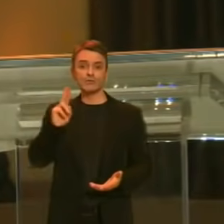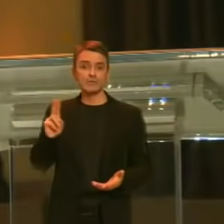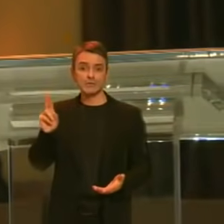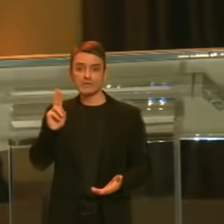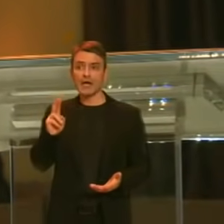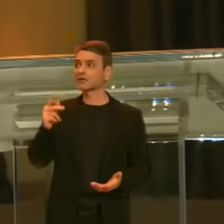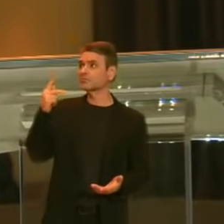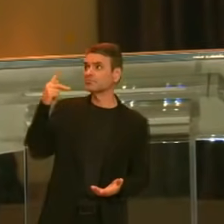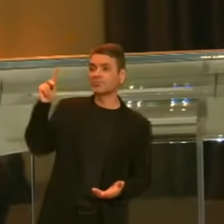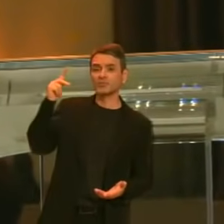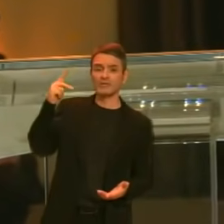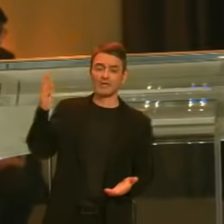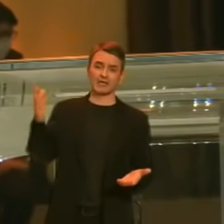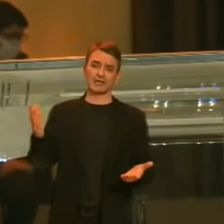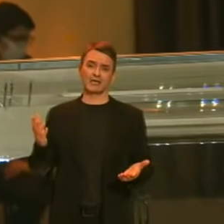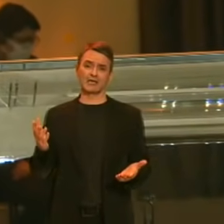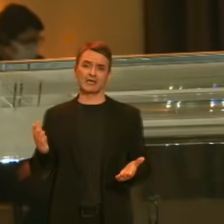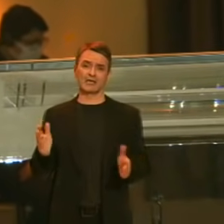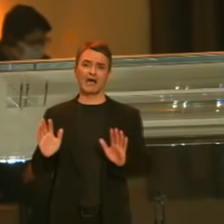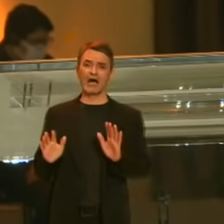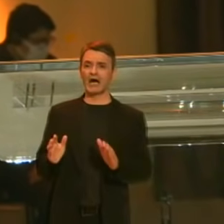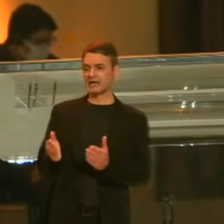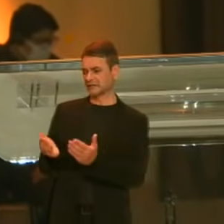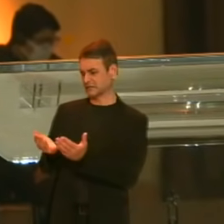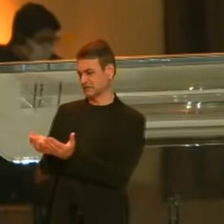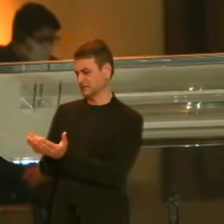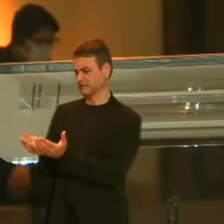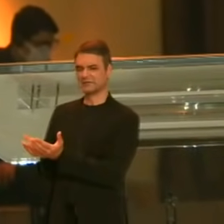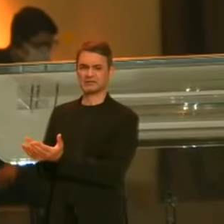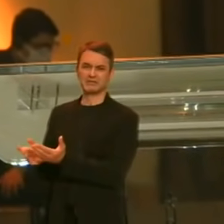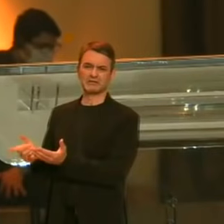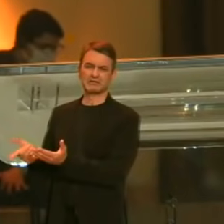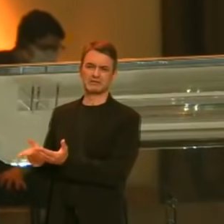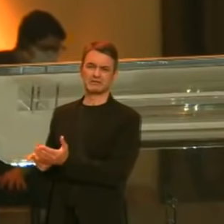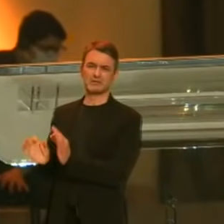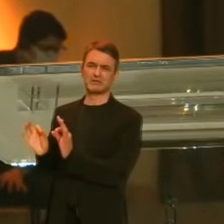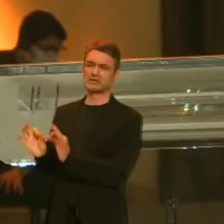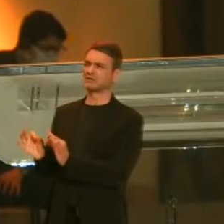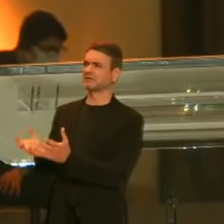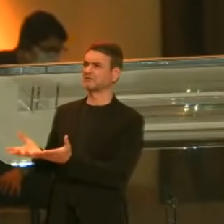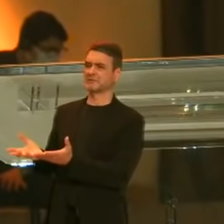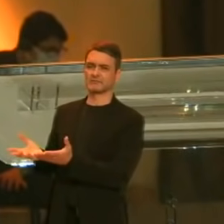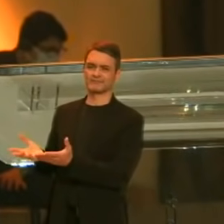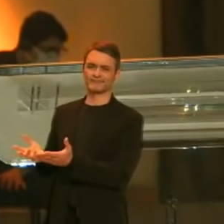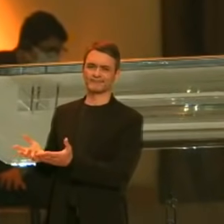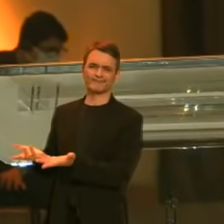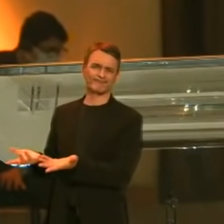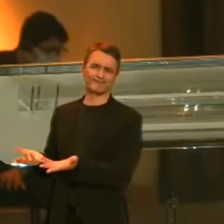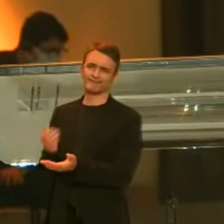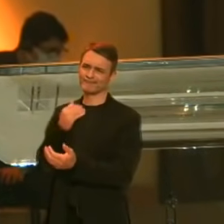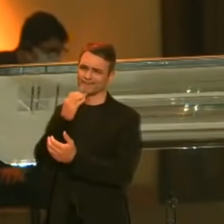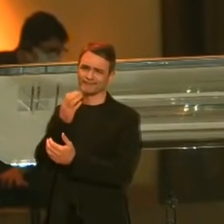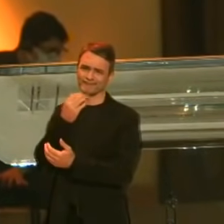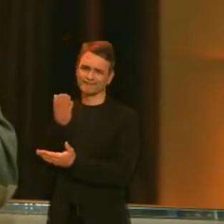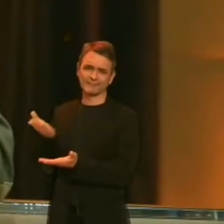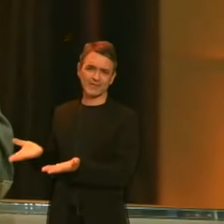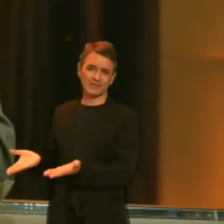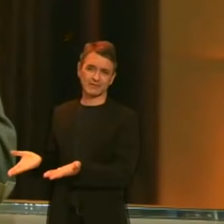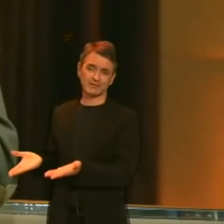porque esse cristianismo de grife, tá? Não funciona não. Esse